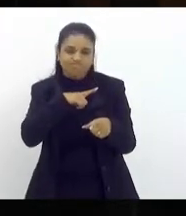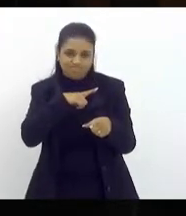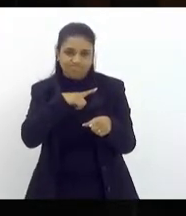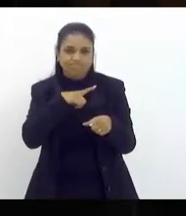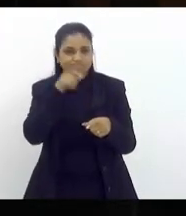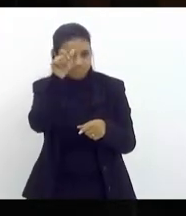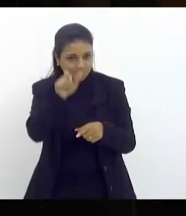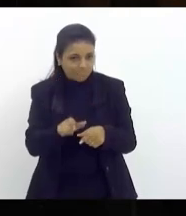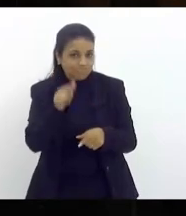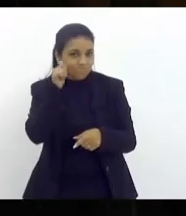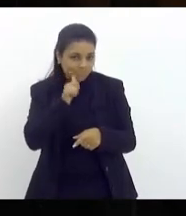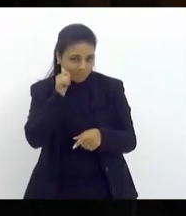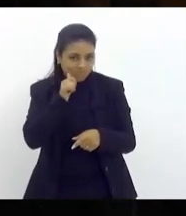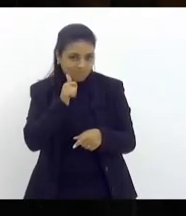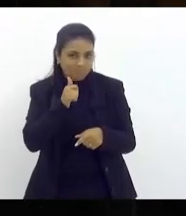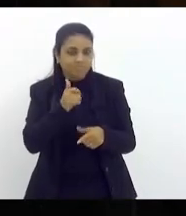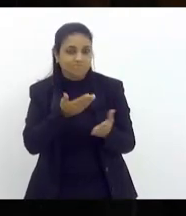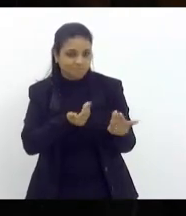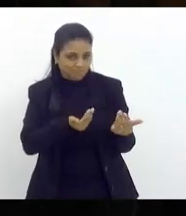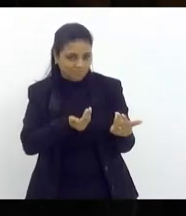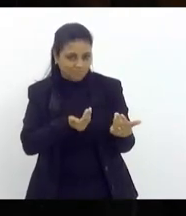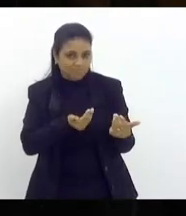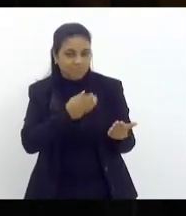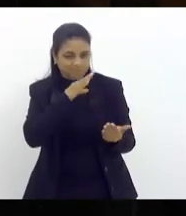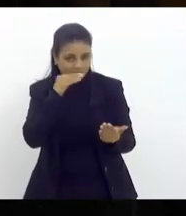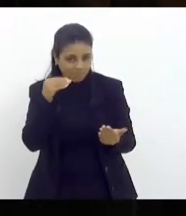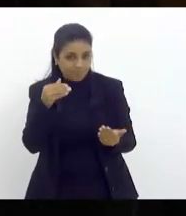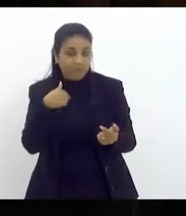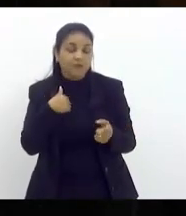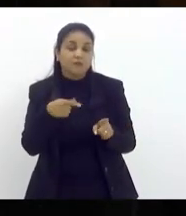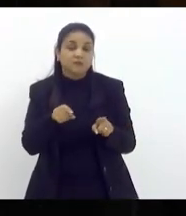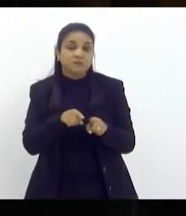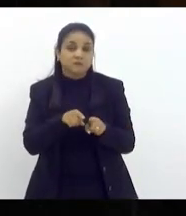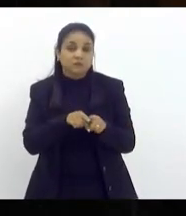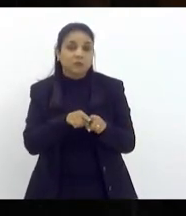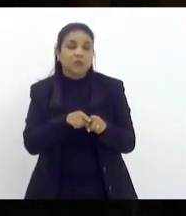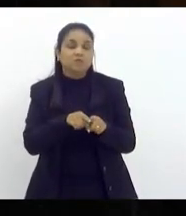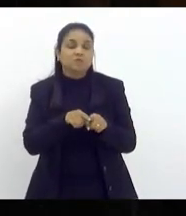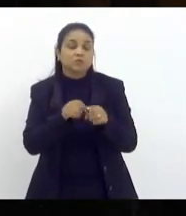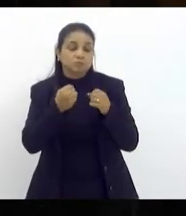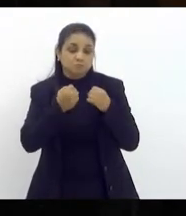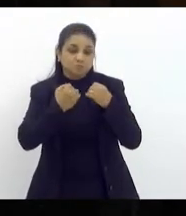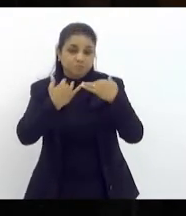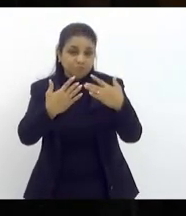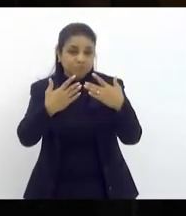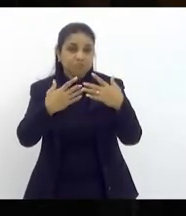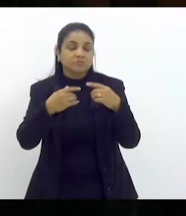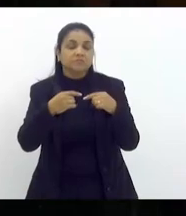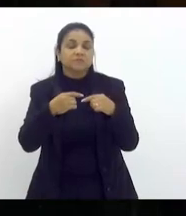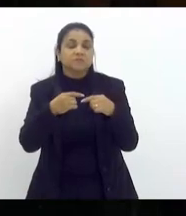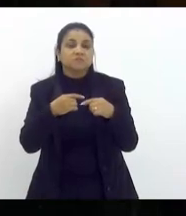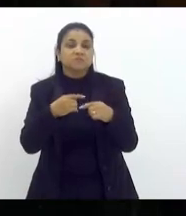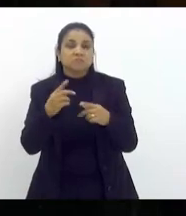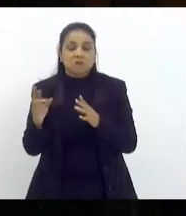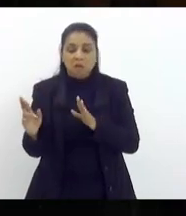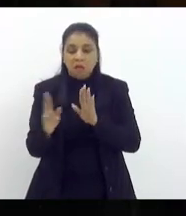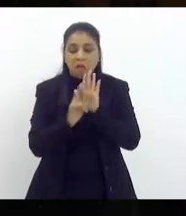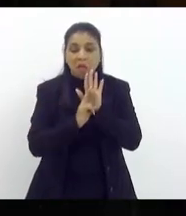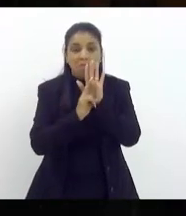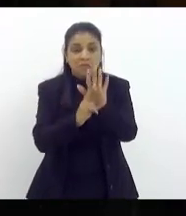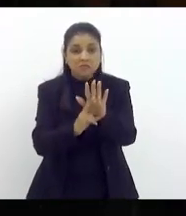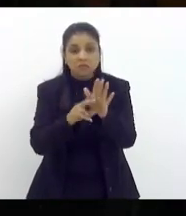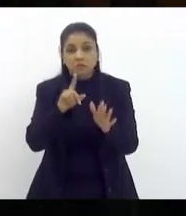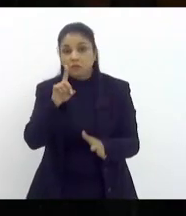então nós falamos e lamentamos a ausência do de um representante do de gás que foi